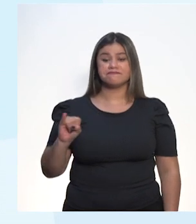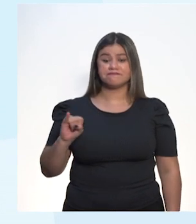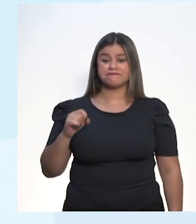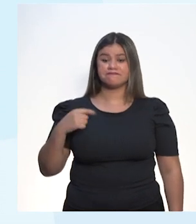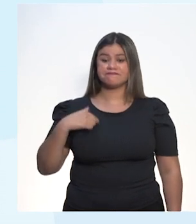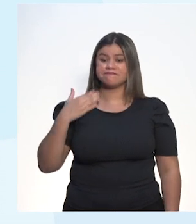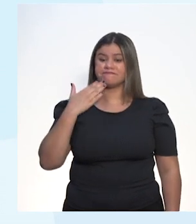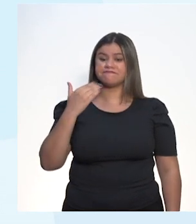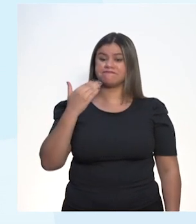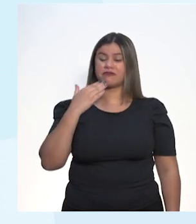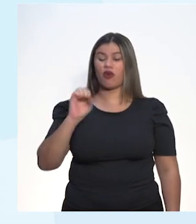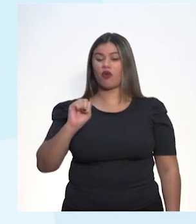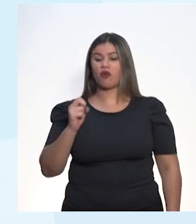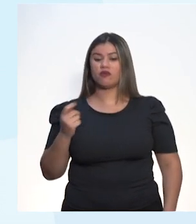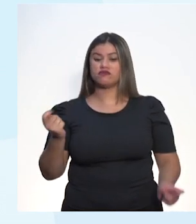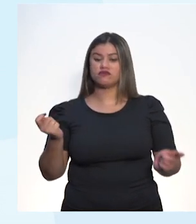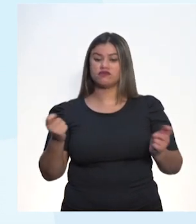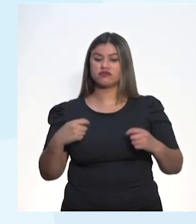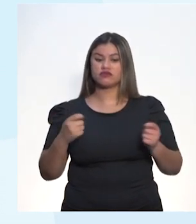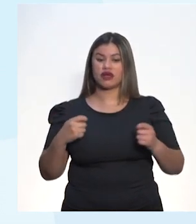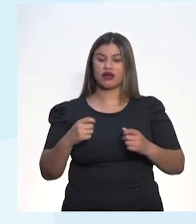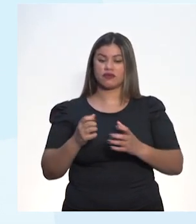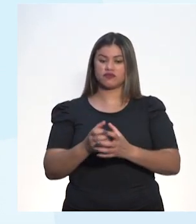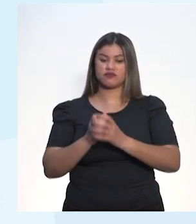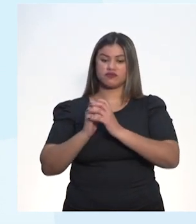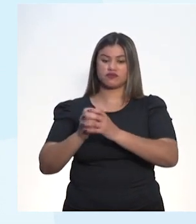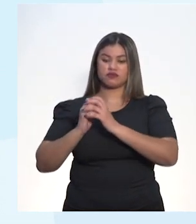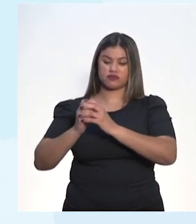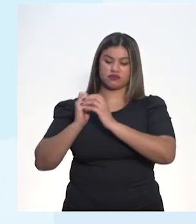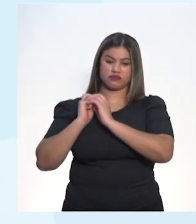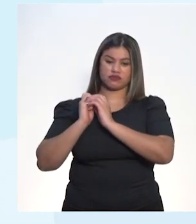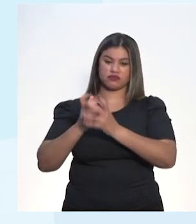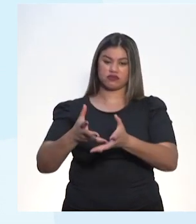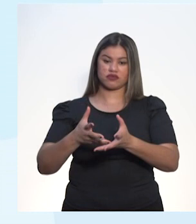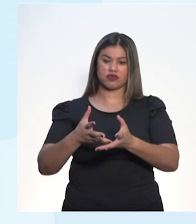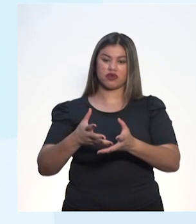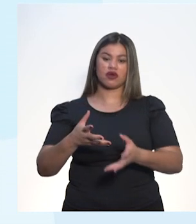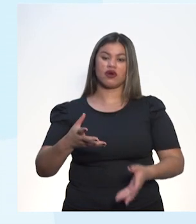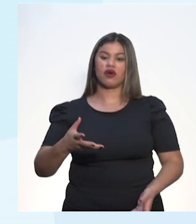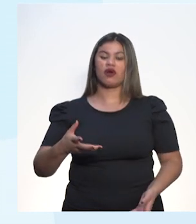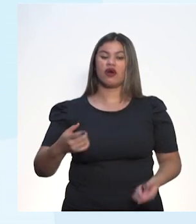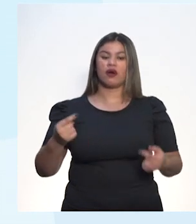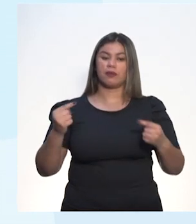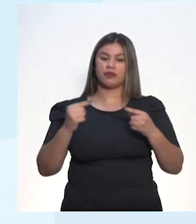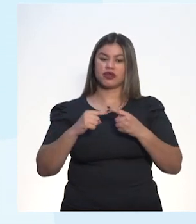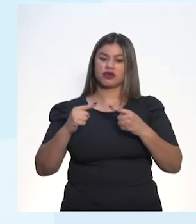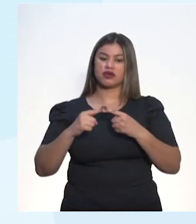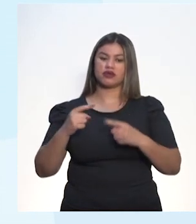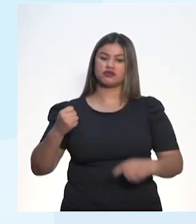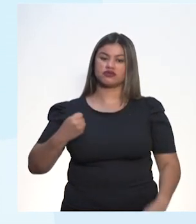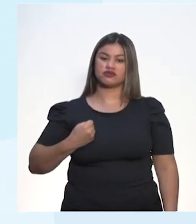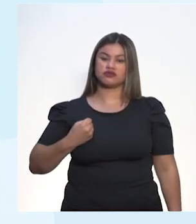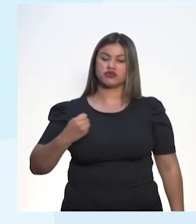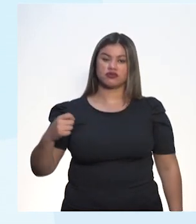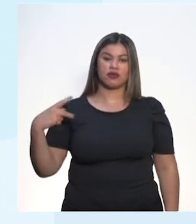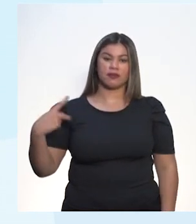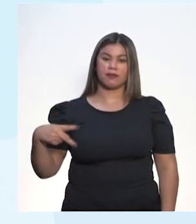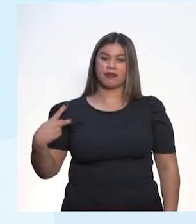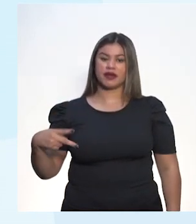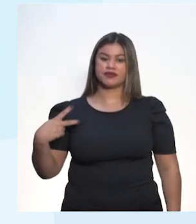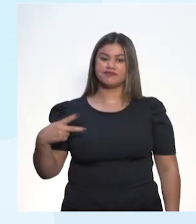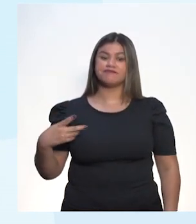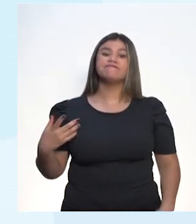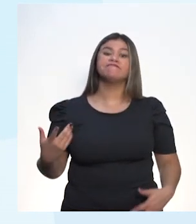qual que é a possibilidade de, ao jogar um dado, sair com a face voltada para cima um número par?